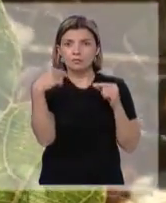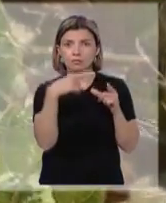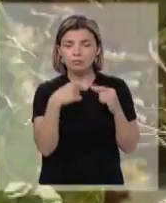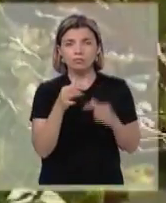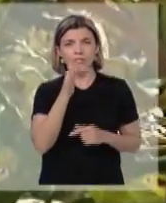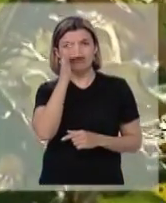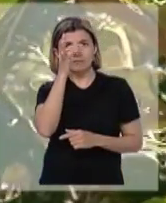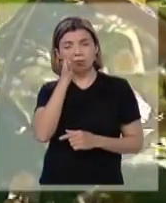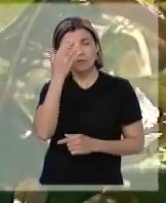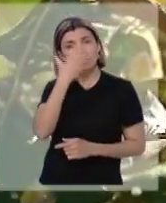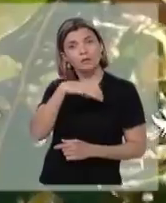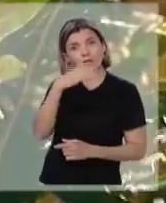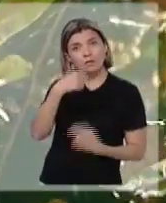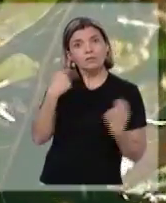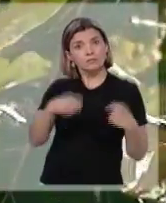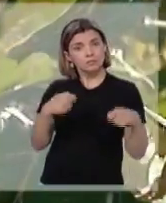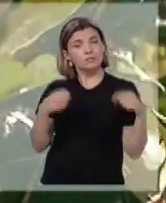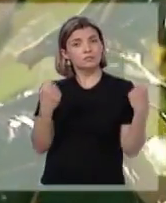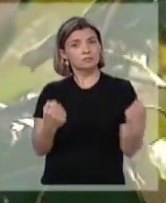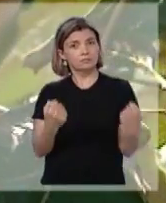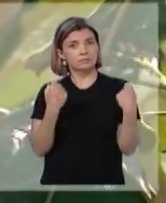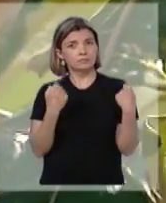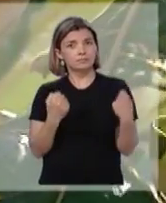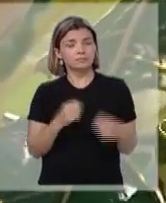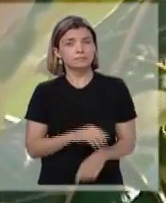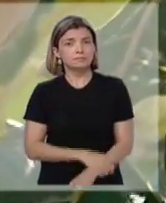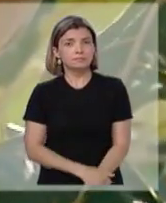suas folhas, flores e frutos.